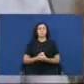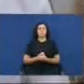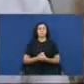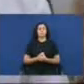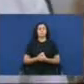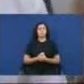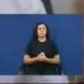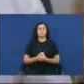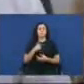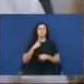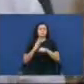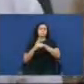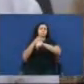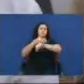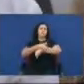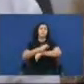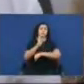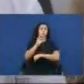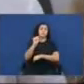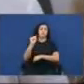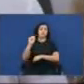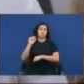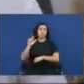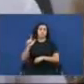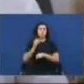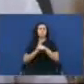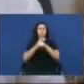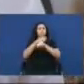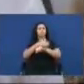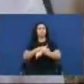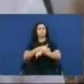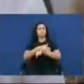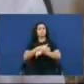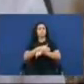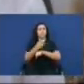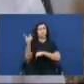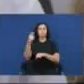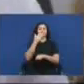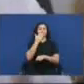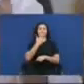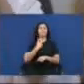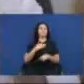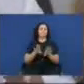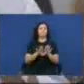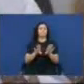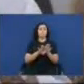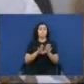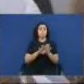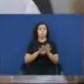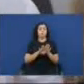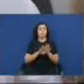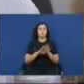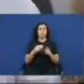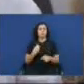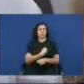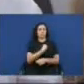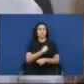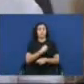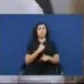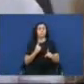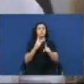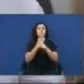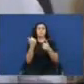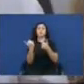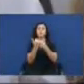eu, em visita à FAAL, senhor presidente, eu fui cobrado disso também. Eu estive presente, inclusive, me encontrei com